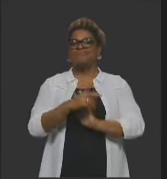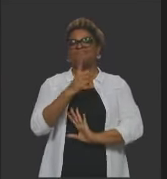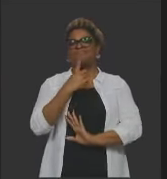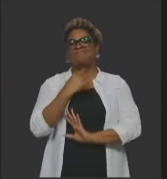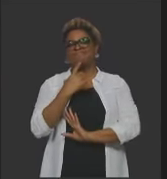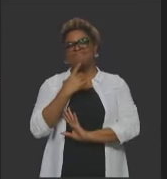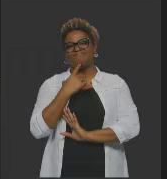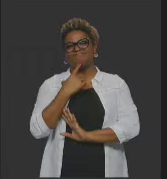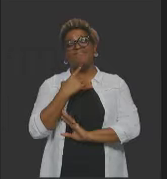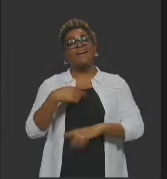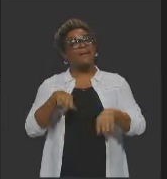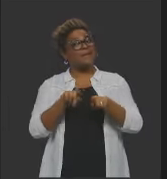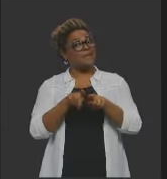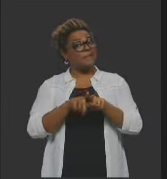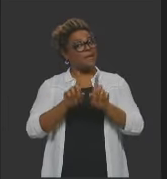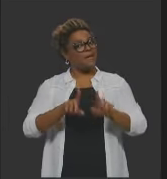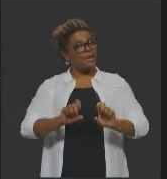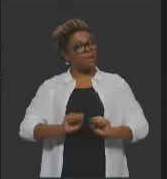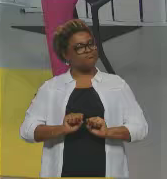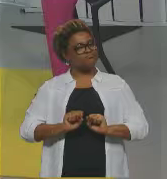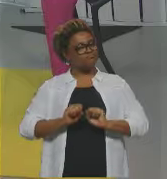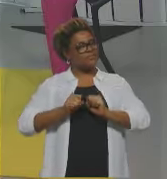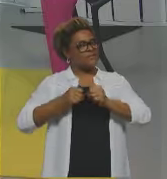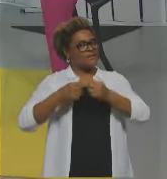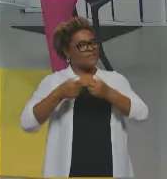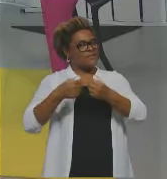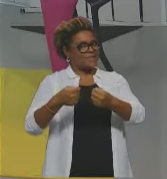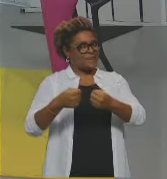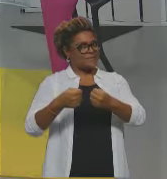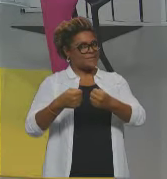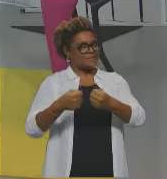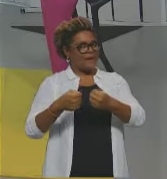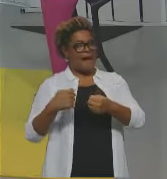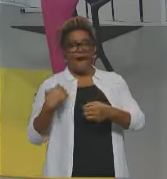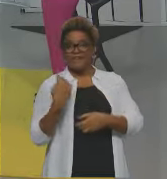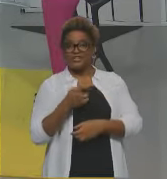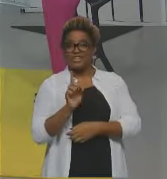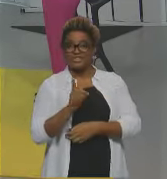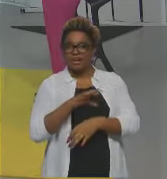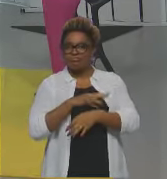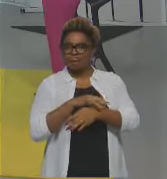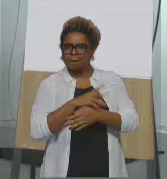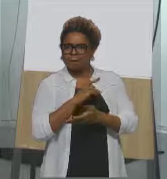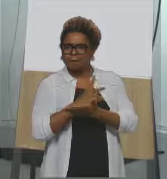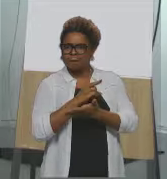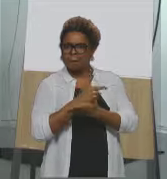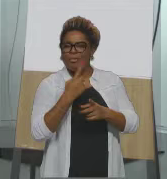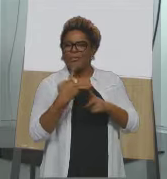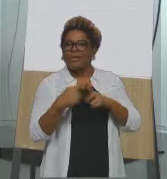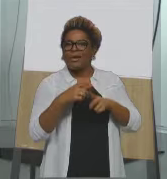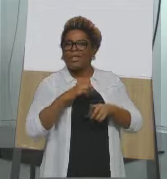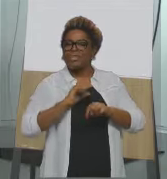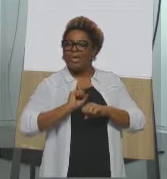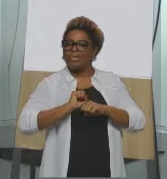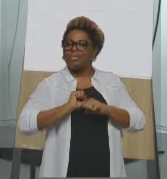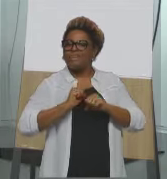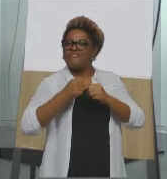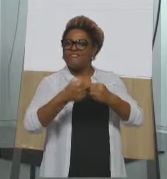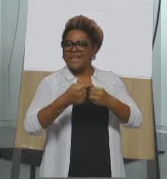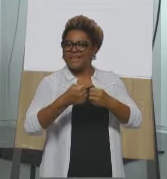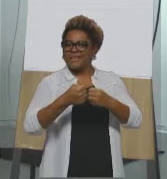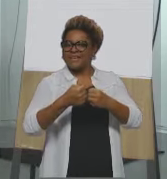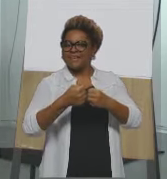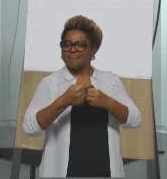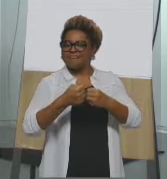função muito importante de defesa. Nós não adoecemos tanto porque nós temos sistema de defesa do nosso organismo, que são os nossos